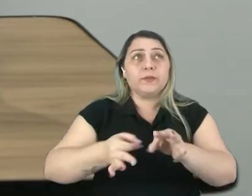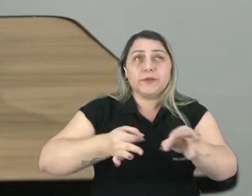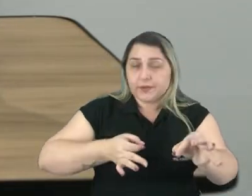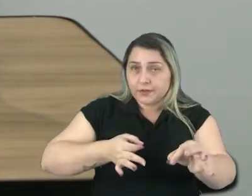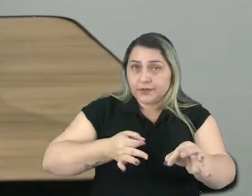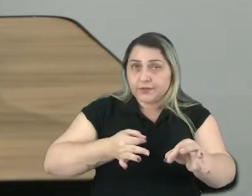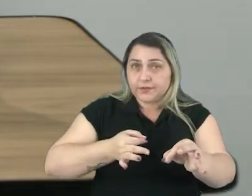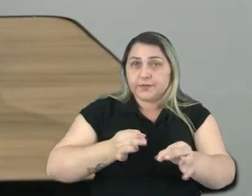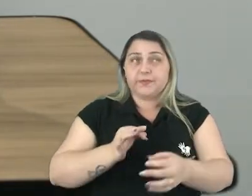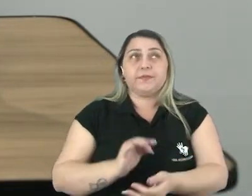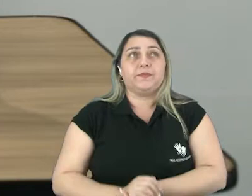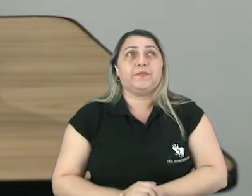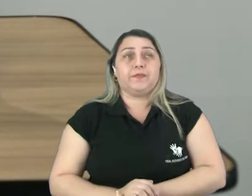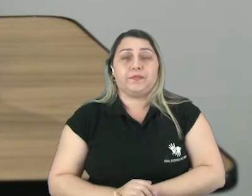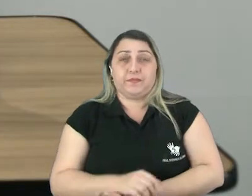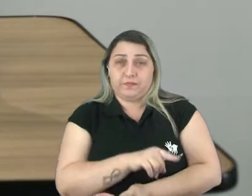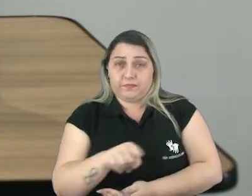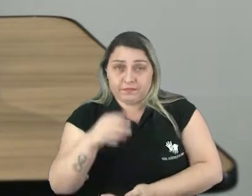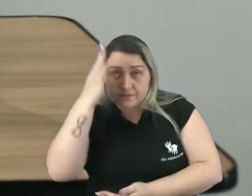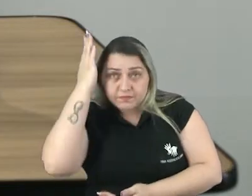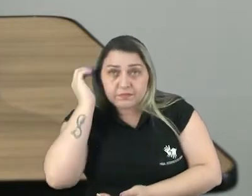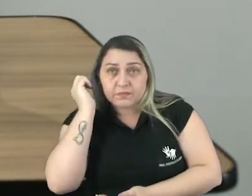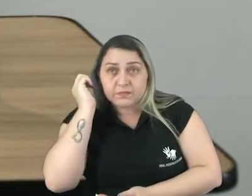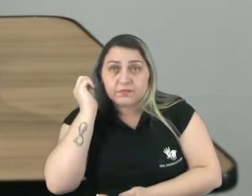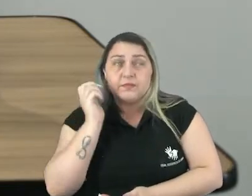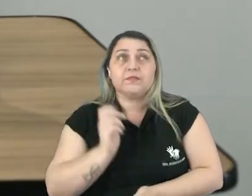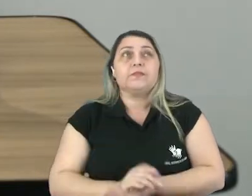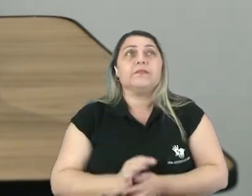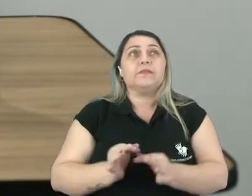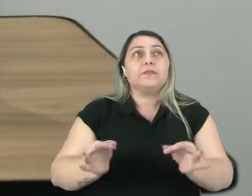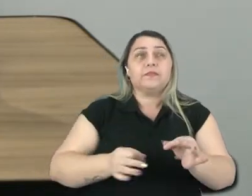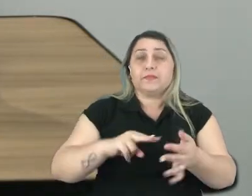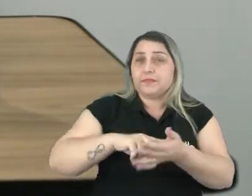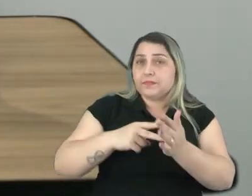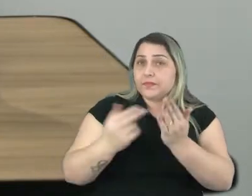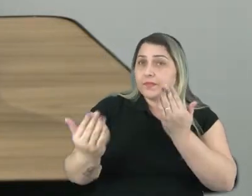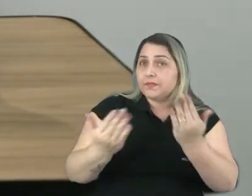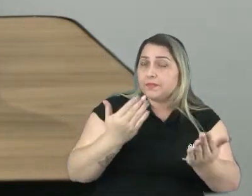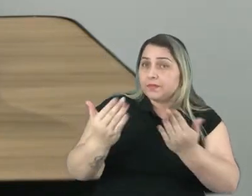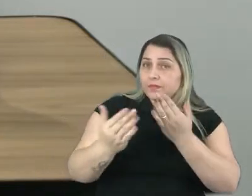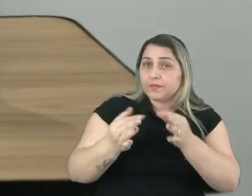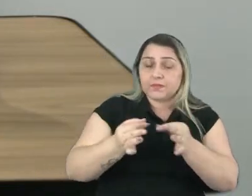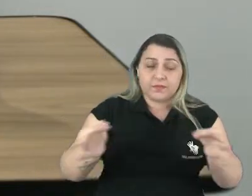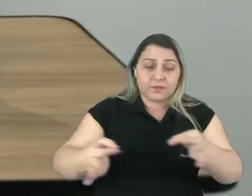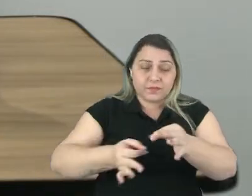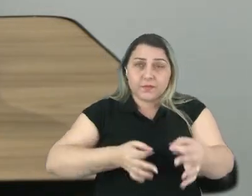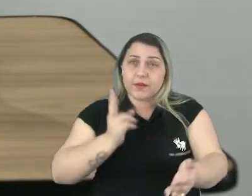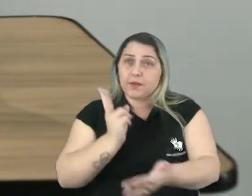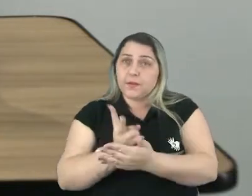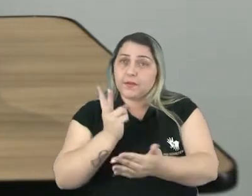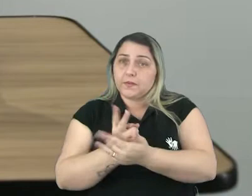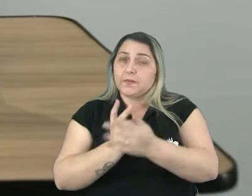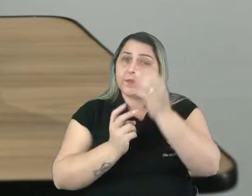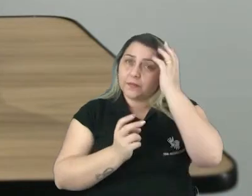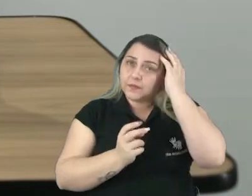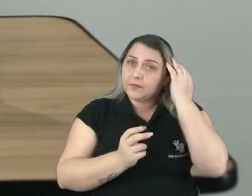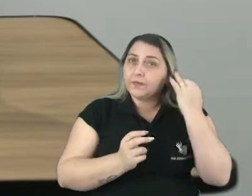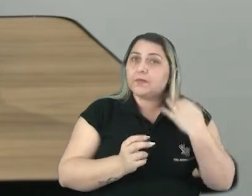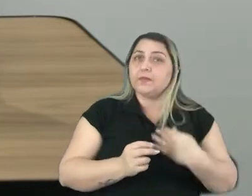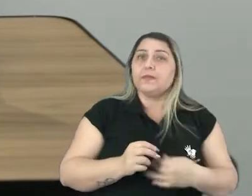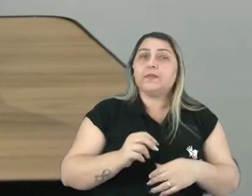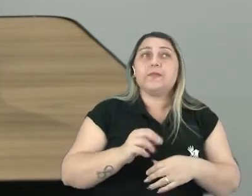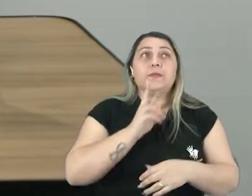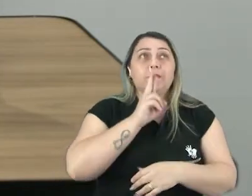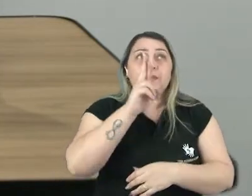medir? Alguém sabe? Medir significa comparar grandezas de uma mesma natureza,